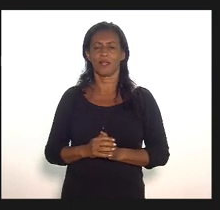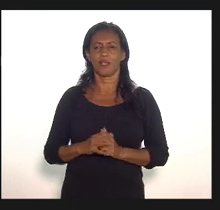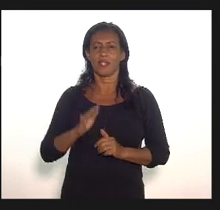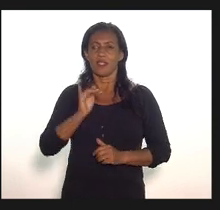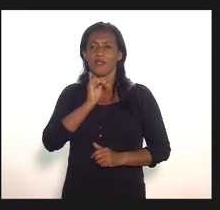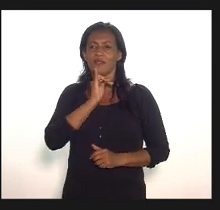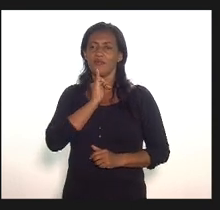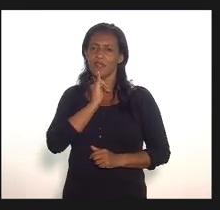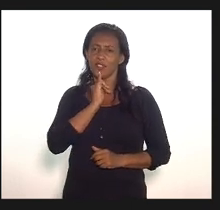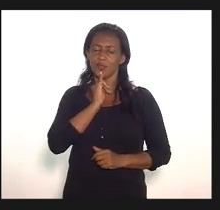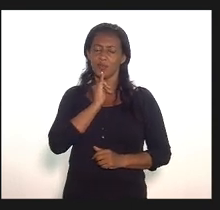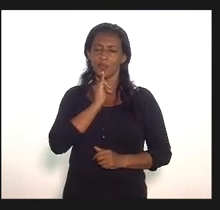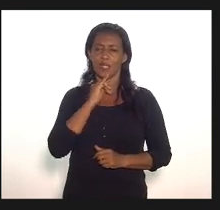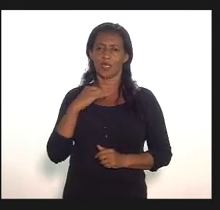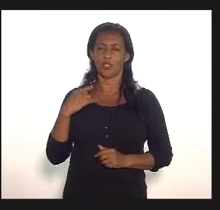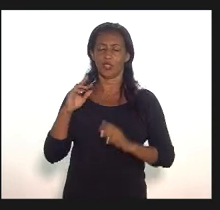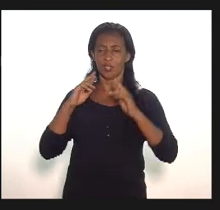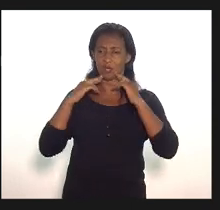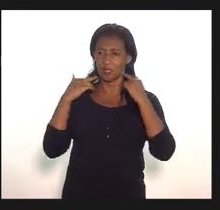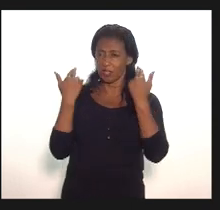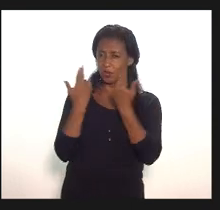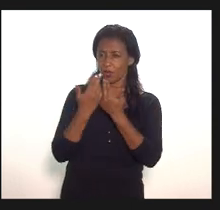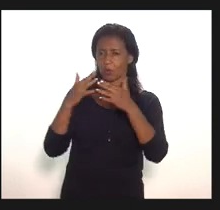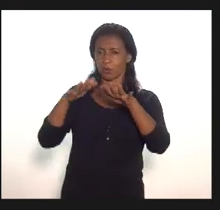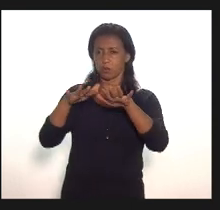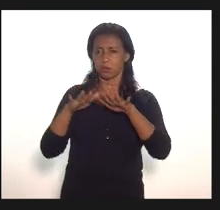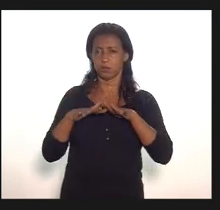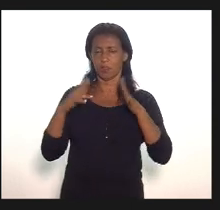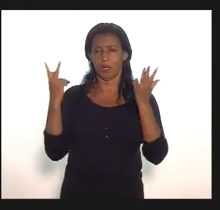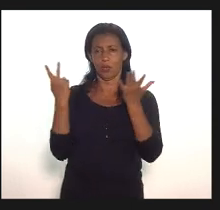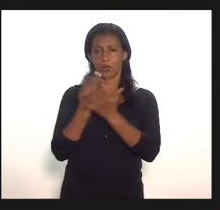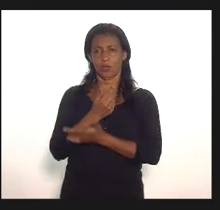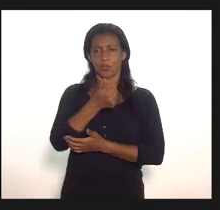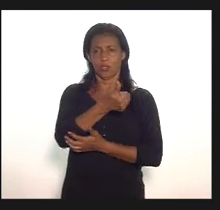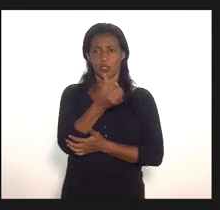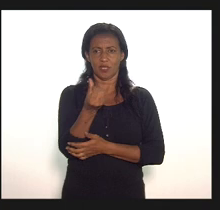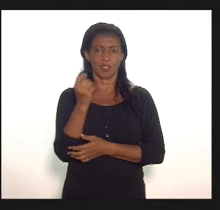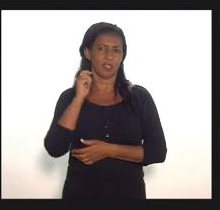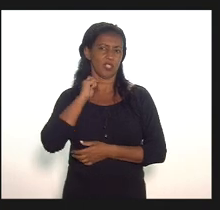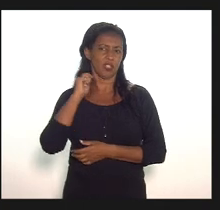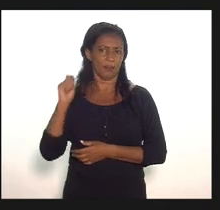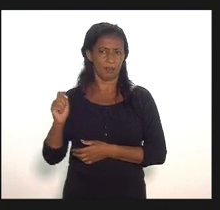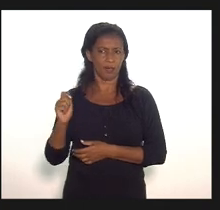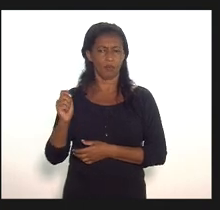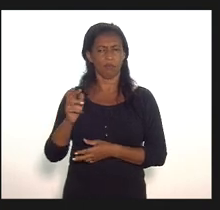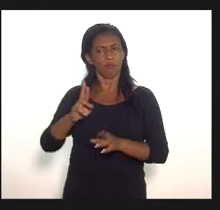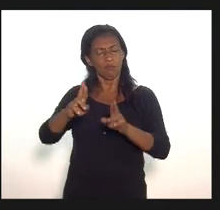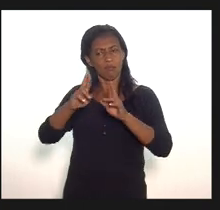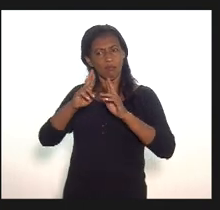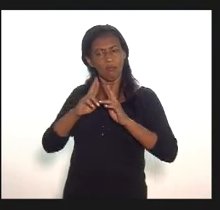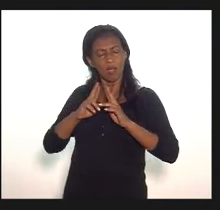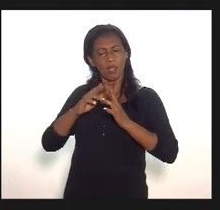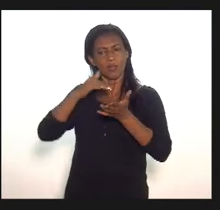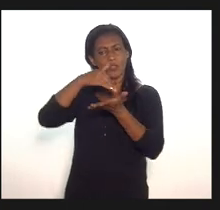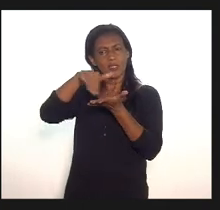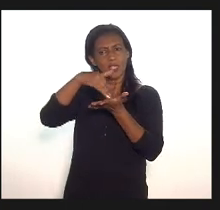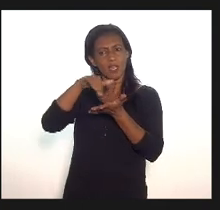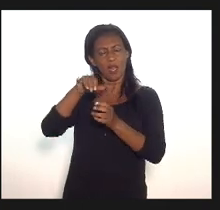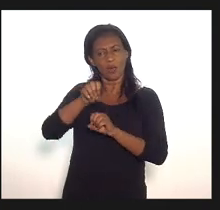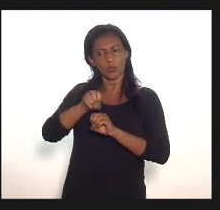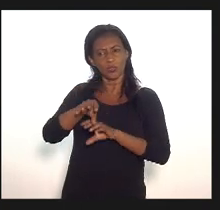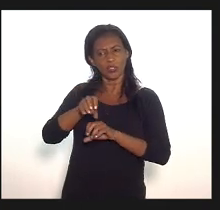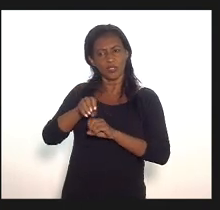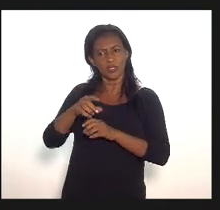reunião extraordinária do Pleno, ocorrida no dia 16 de abril, tomamos ciência por meio do senhor secretário de